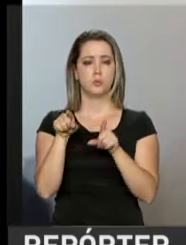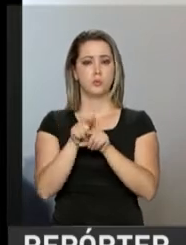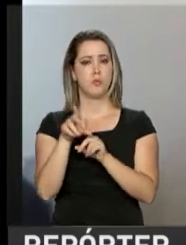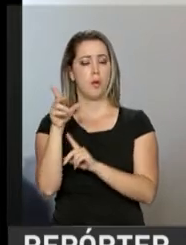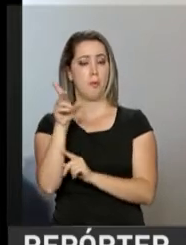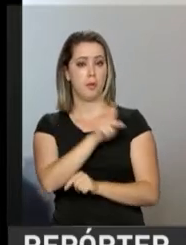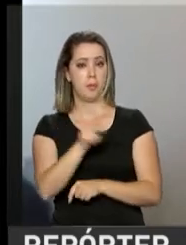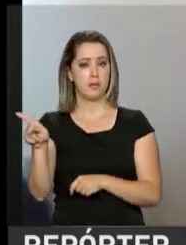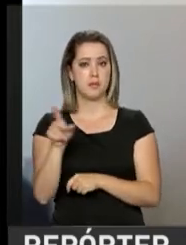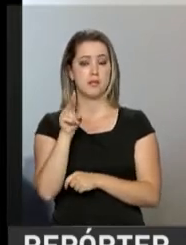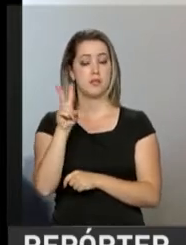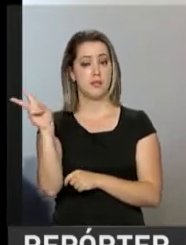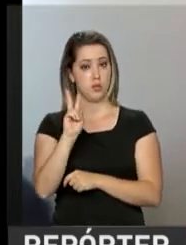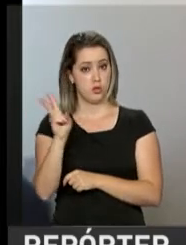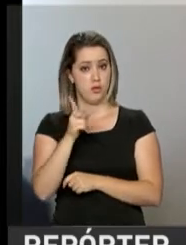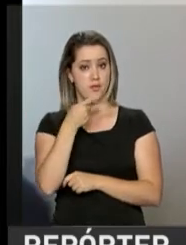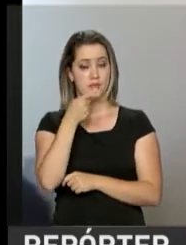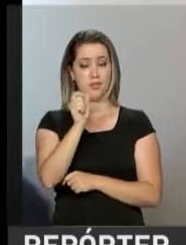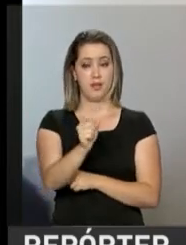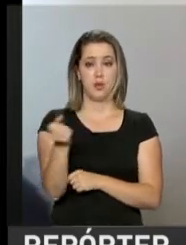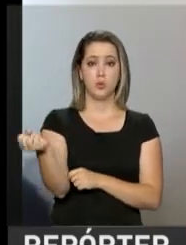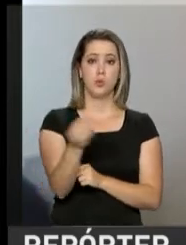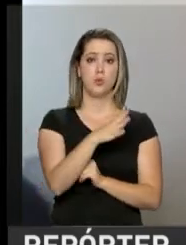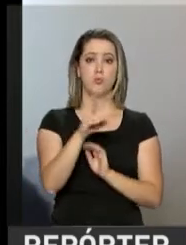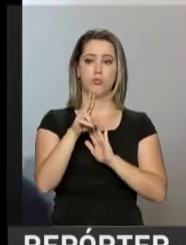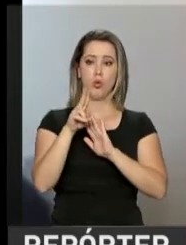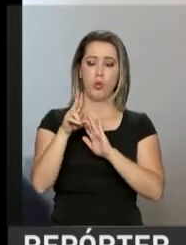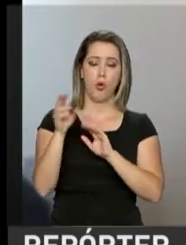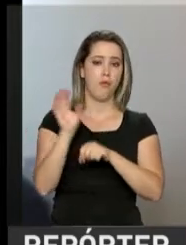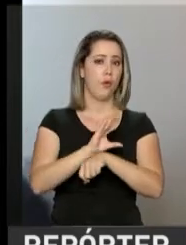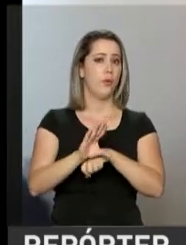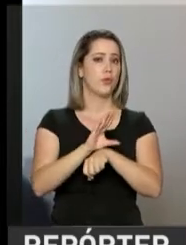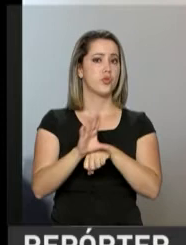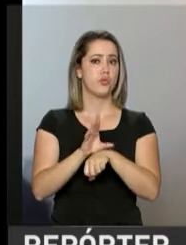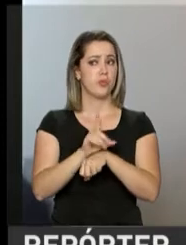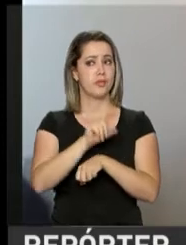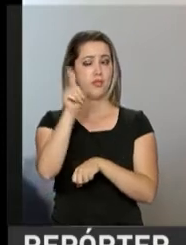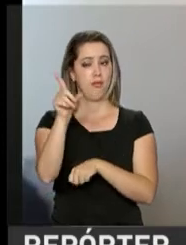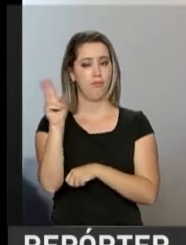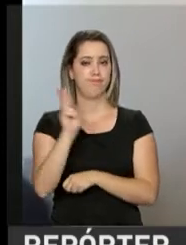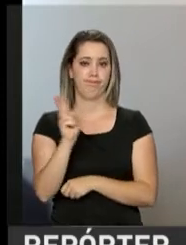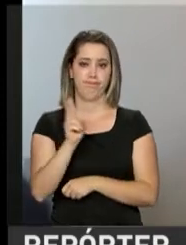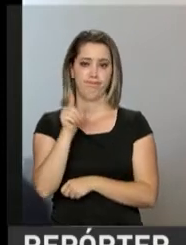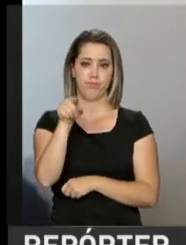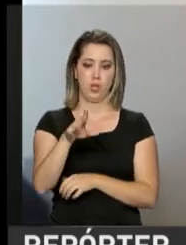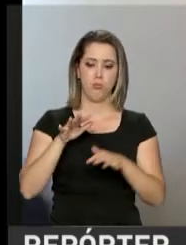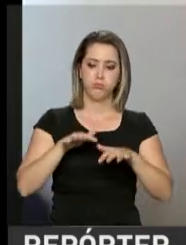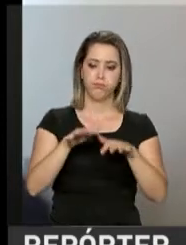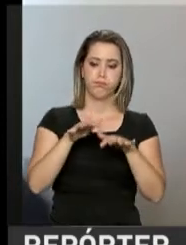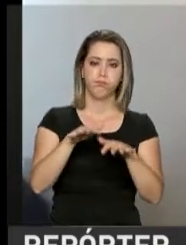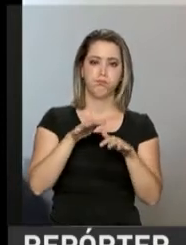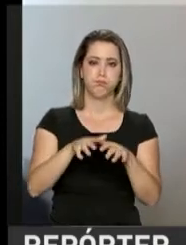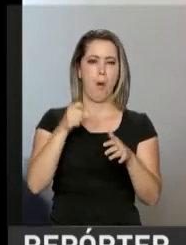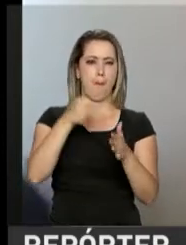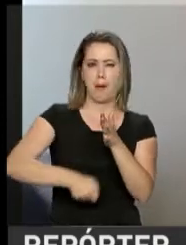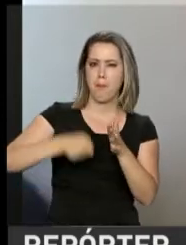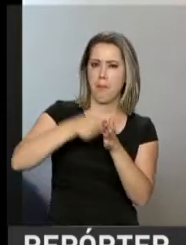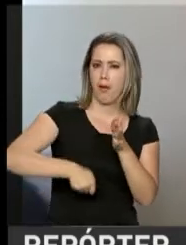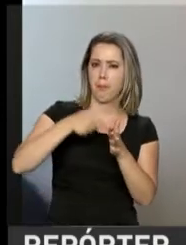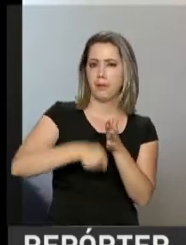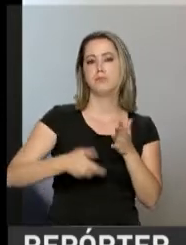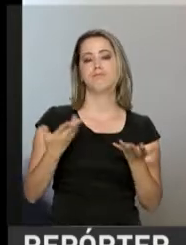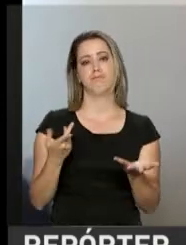Nicolás Maduro para reformar o Estado e criar uma nova Constituição venezuelana. Essa reunião de amanhã é a